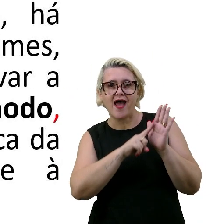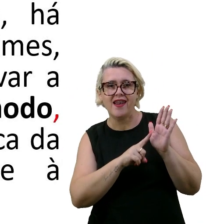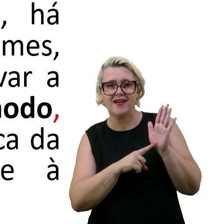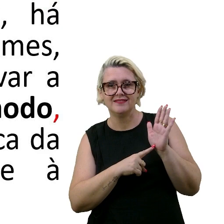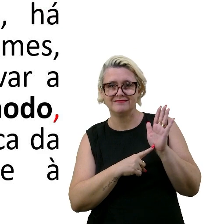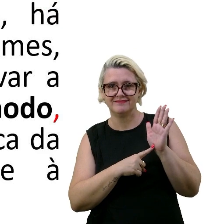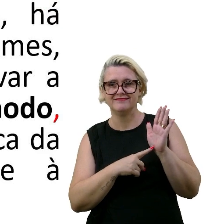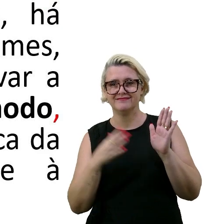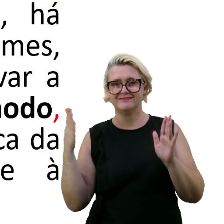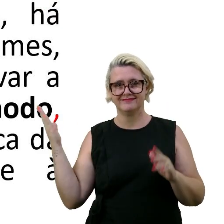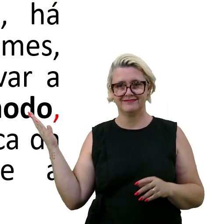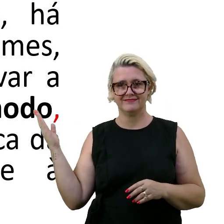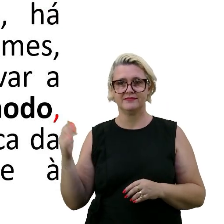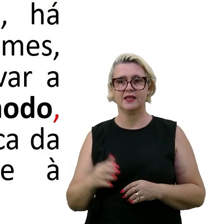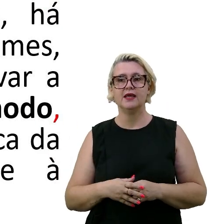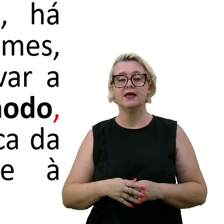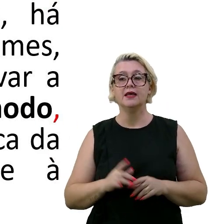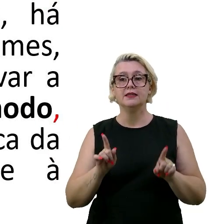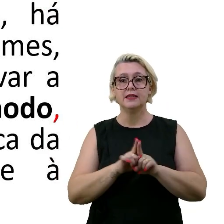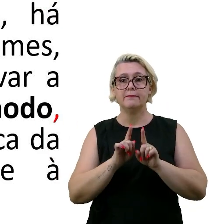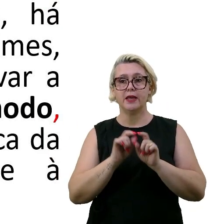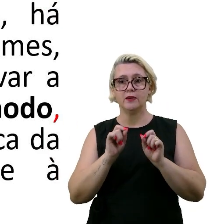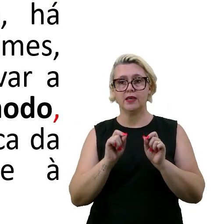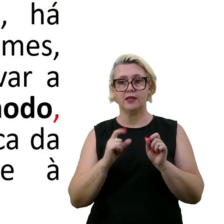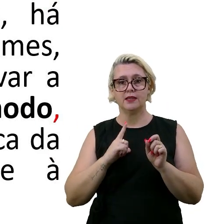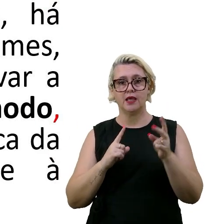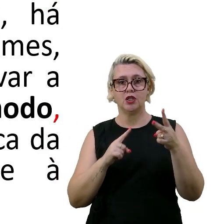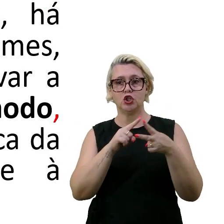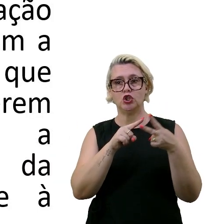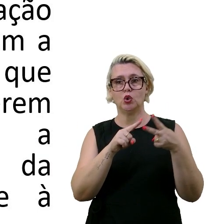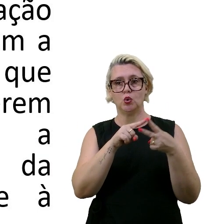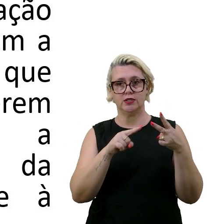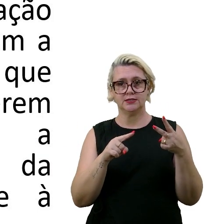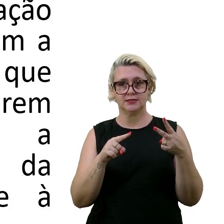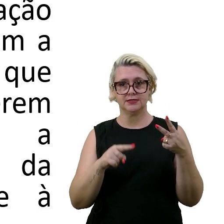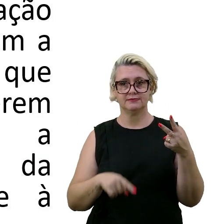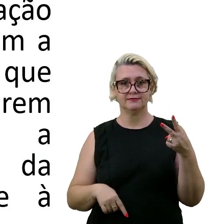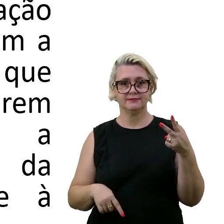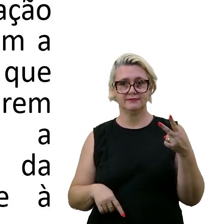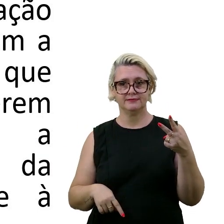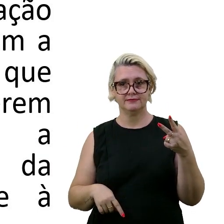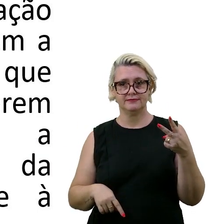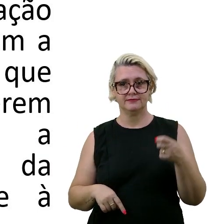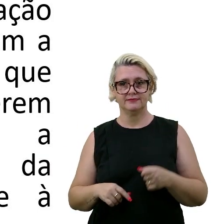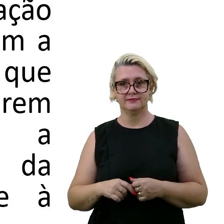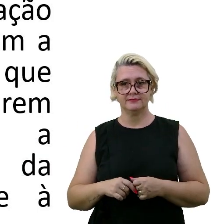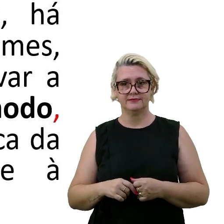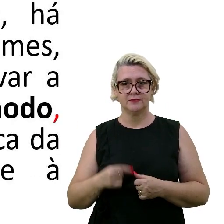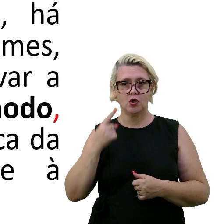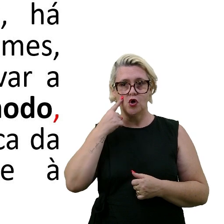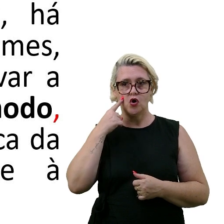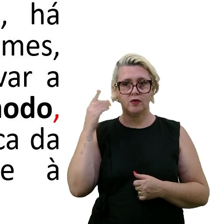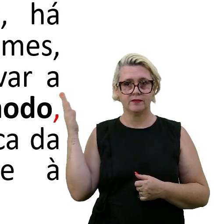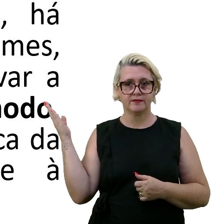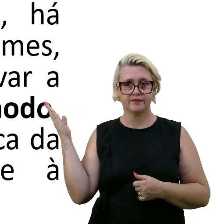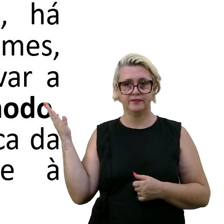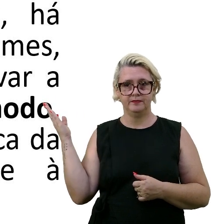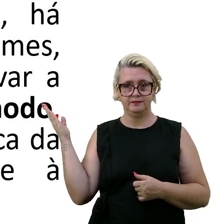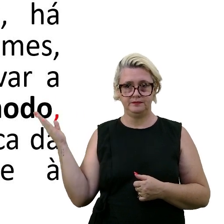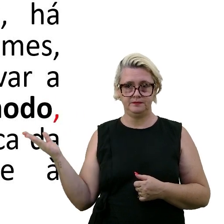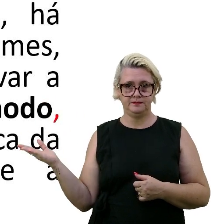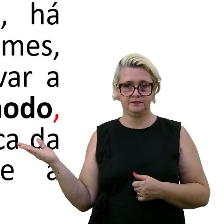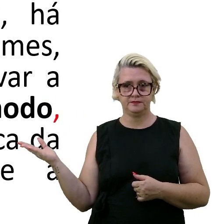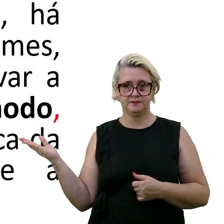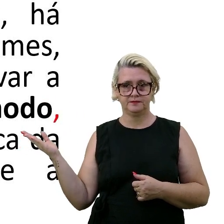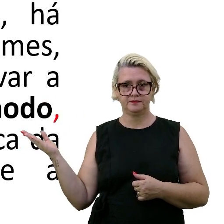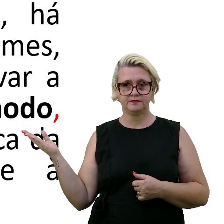gente? Nós temos aqui esses 2 modalizadores que eles já foram mostrados aí